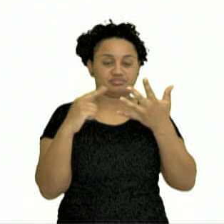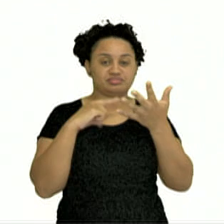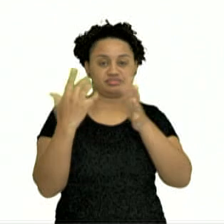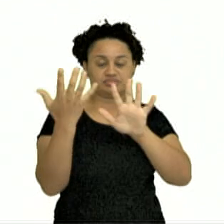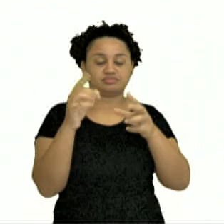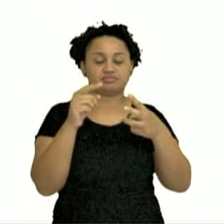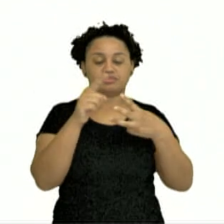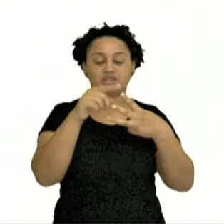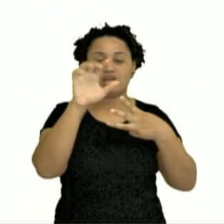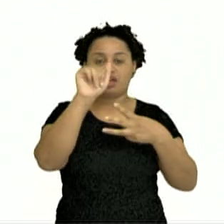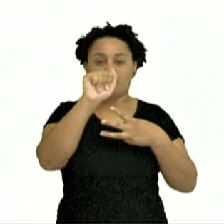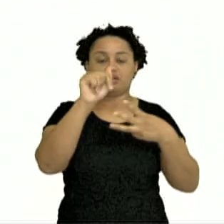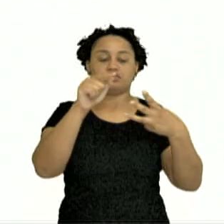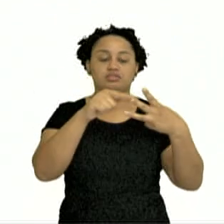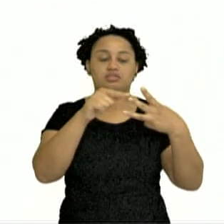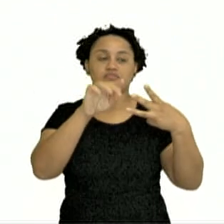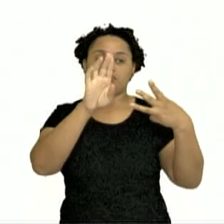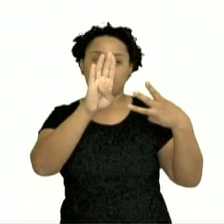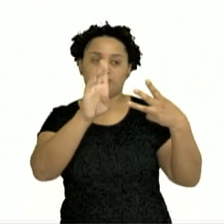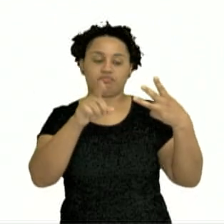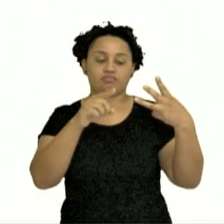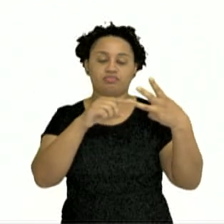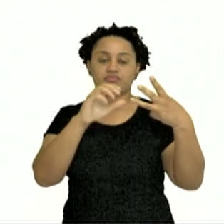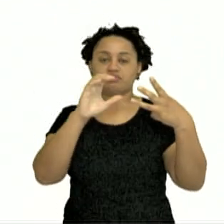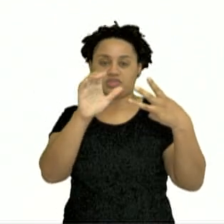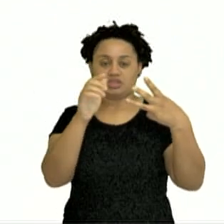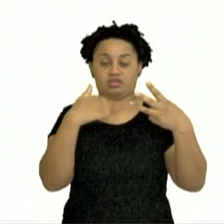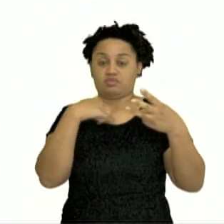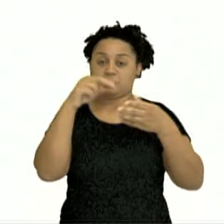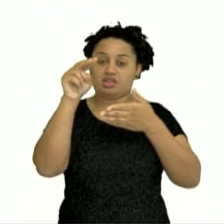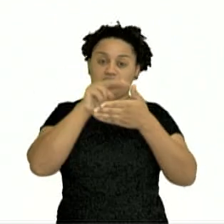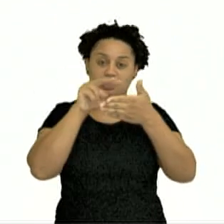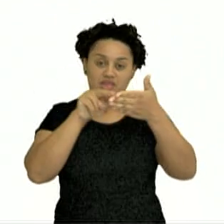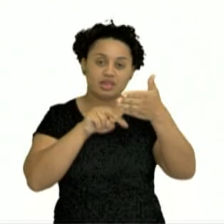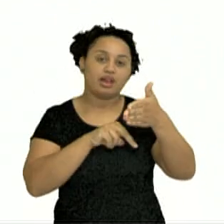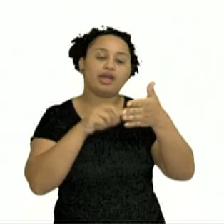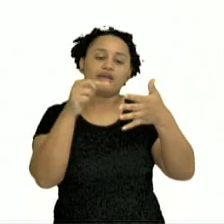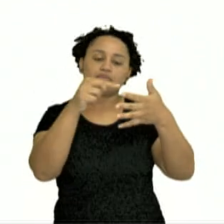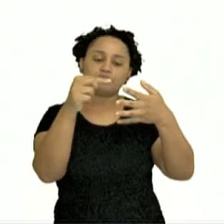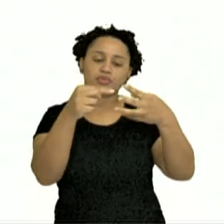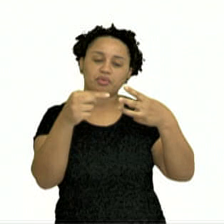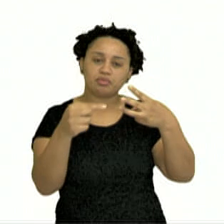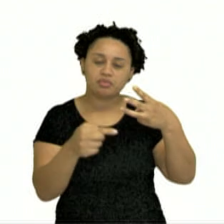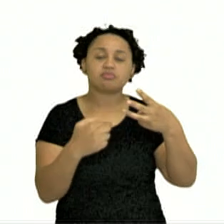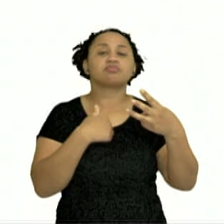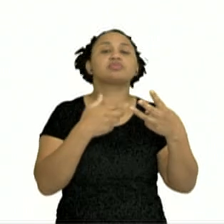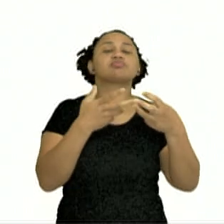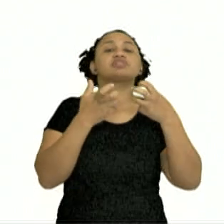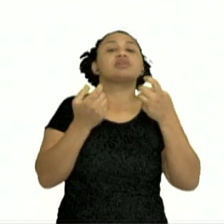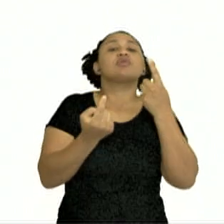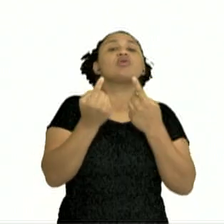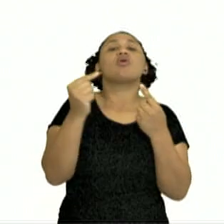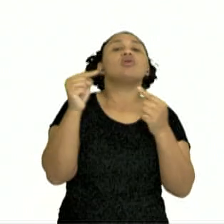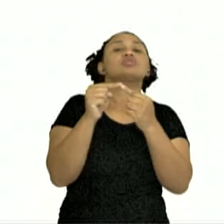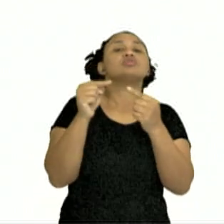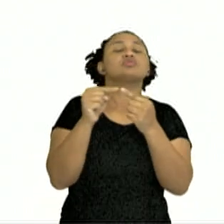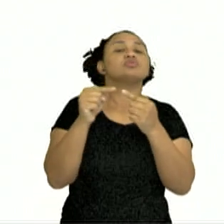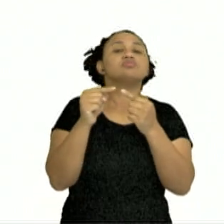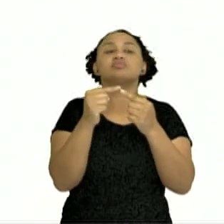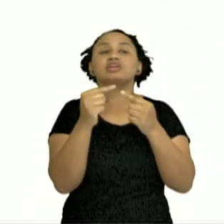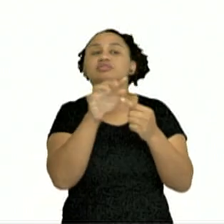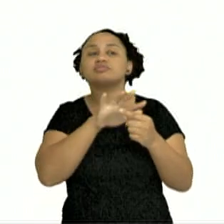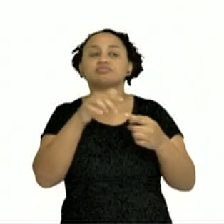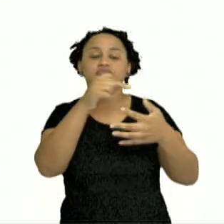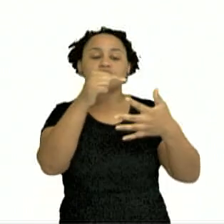tempo meteorológico e clima. Letra B, previsão do tempo, temperatura, pressão e umidade. Ou letra C,